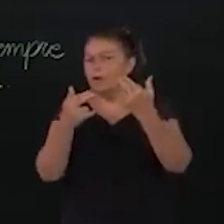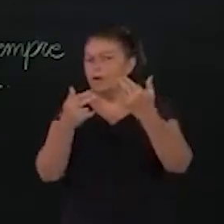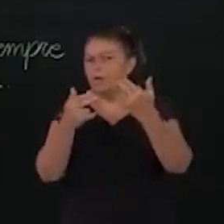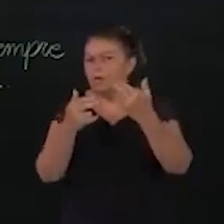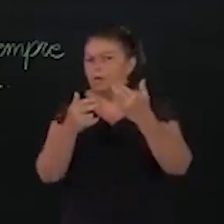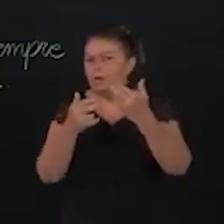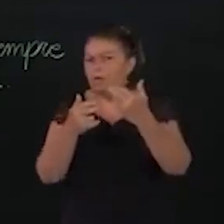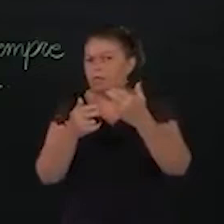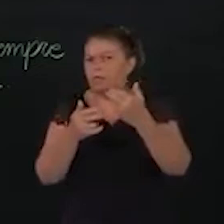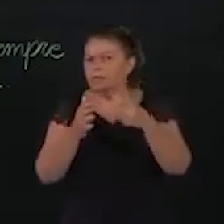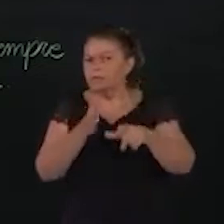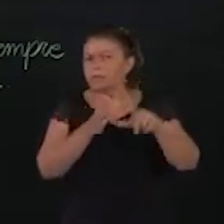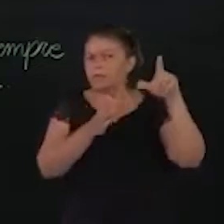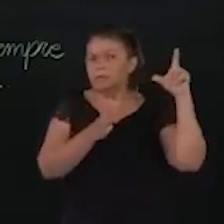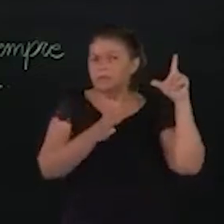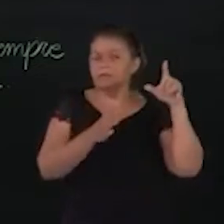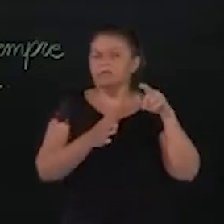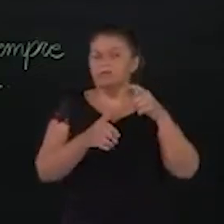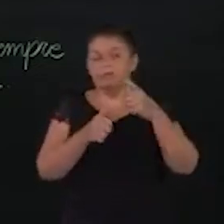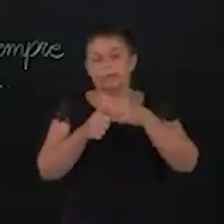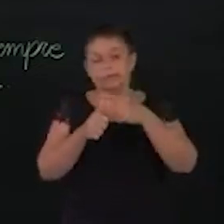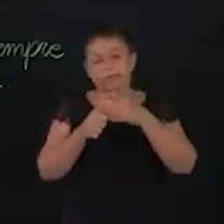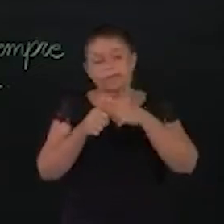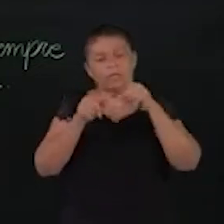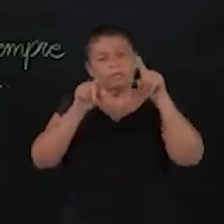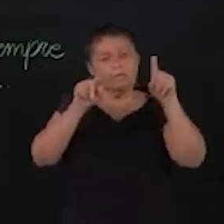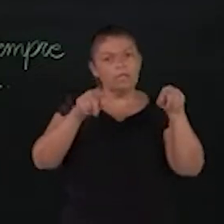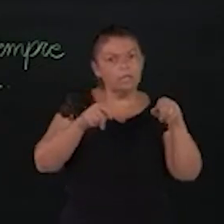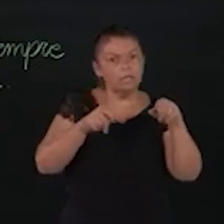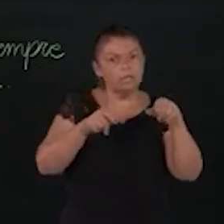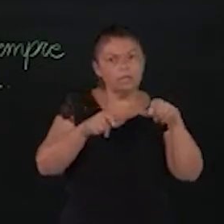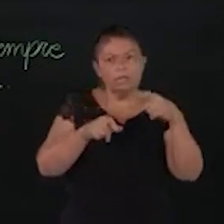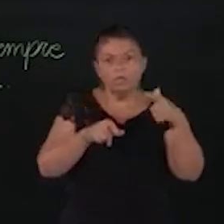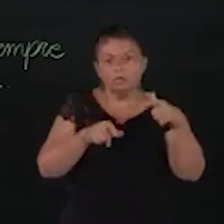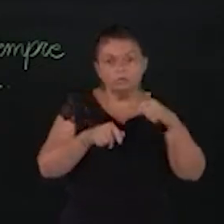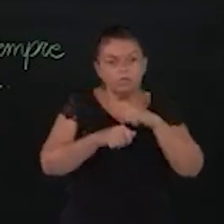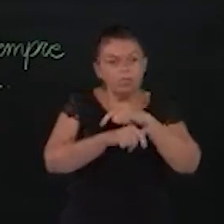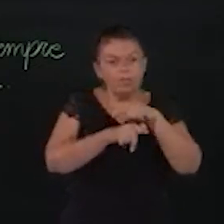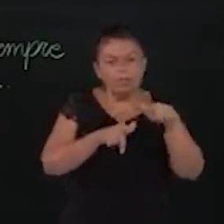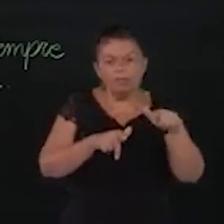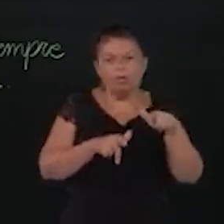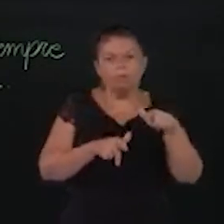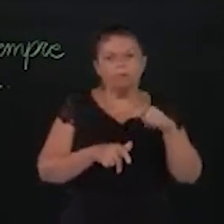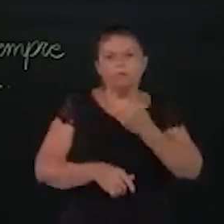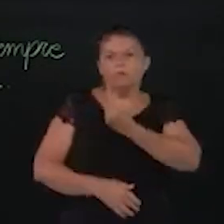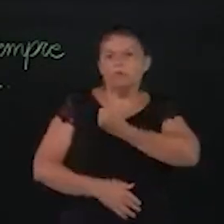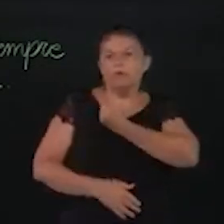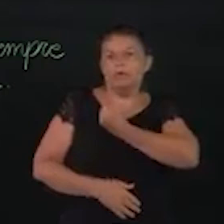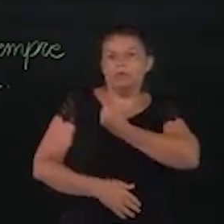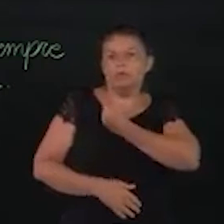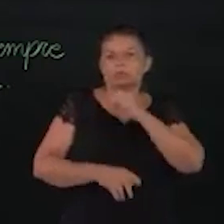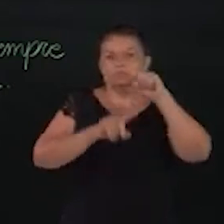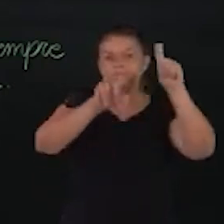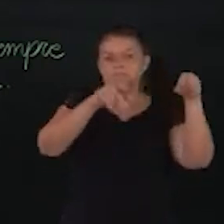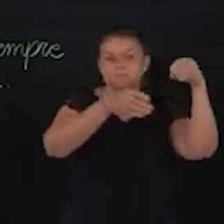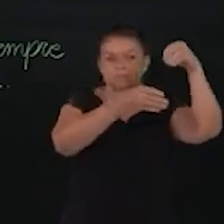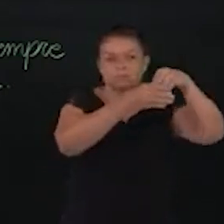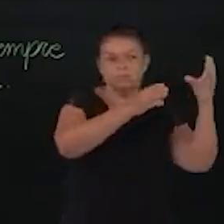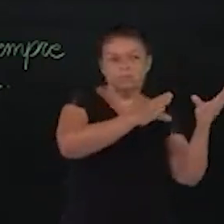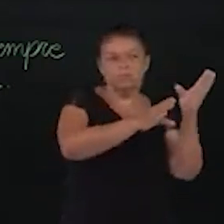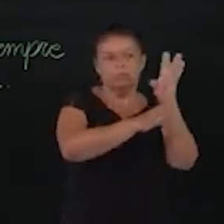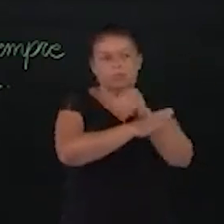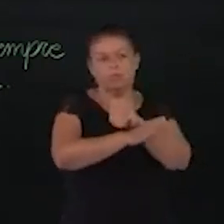relação aos parênteses. No primeiro parêntese que não tem ninguém, esse valor a gente repete. Então aqui,